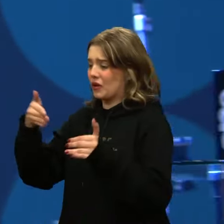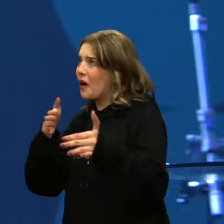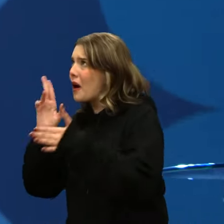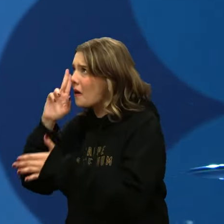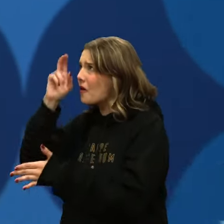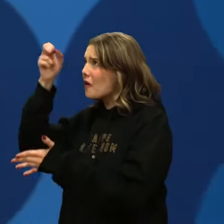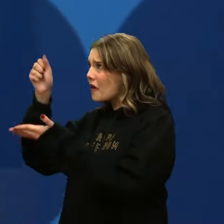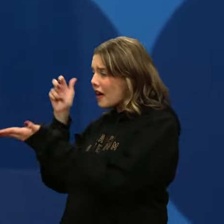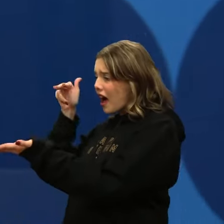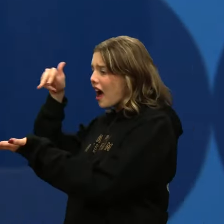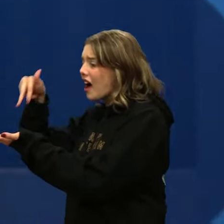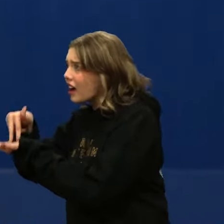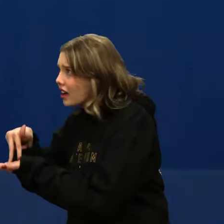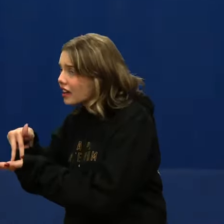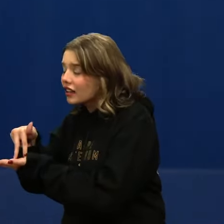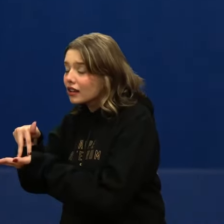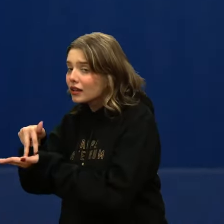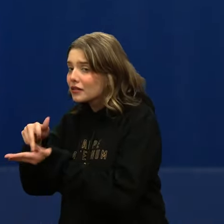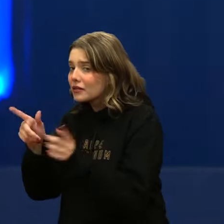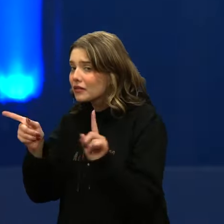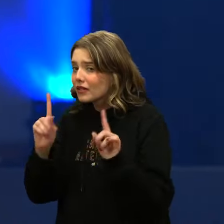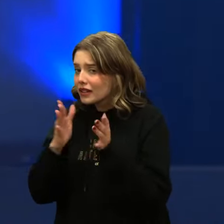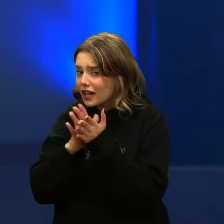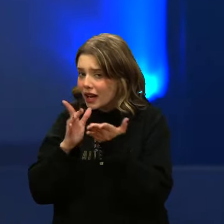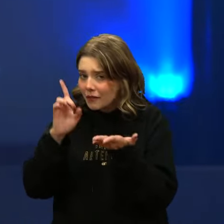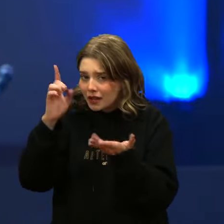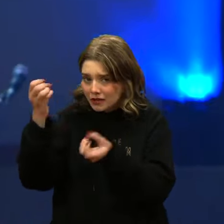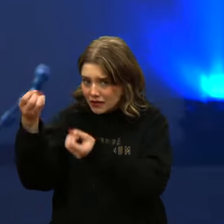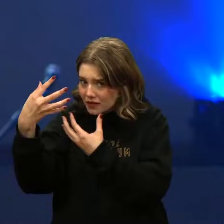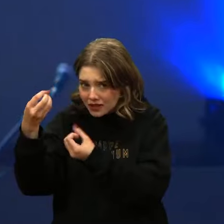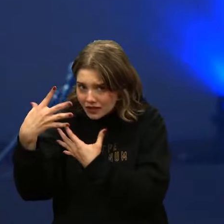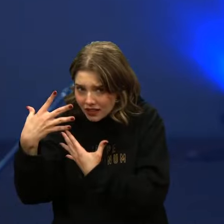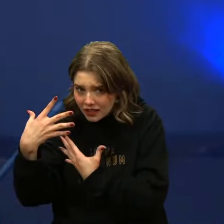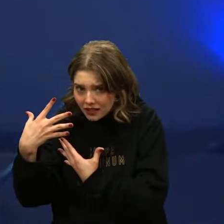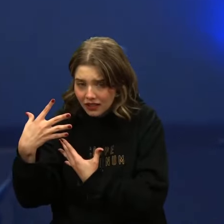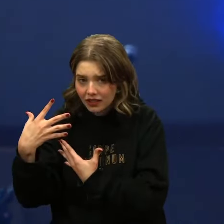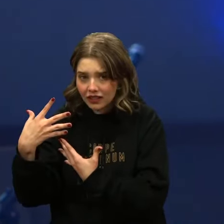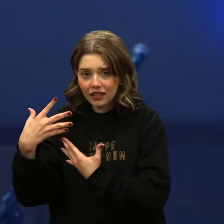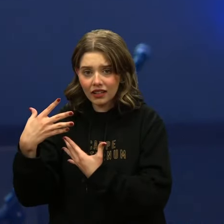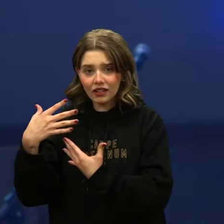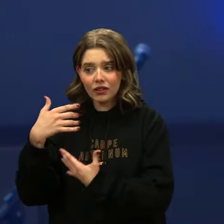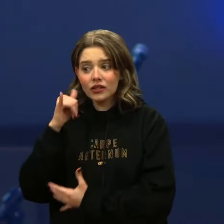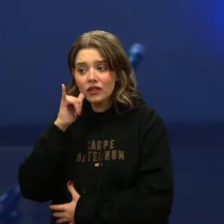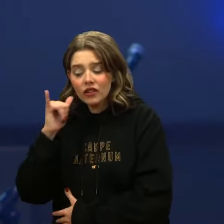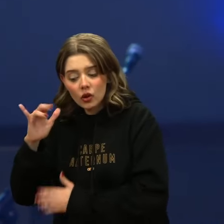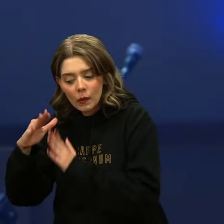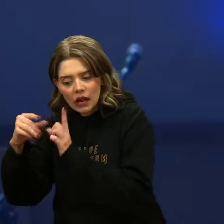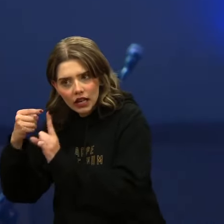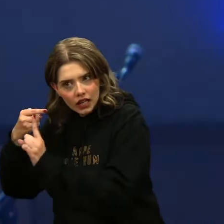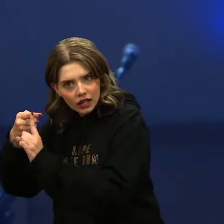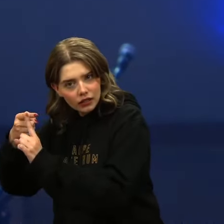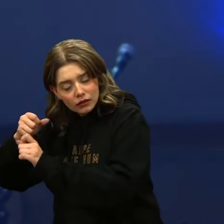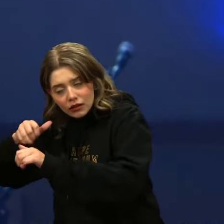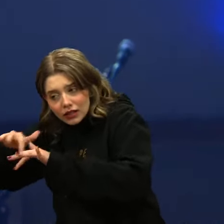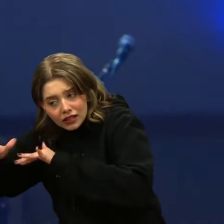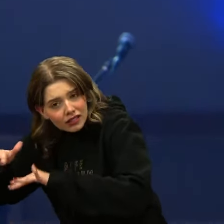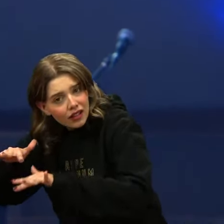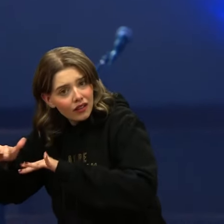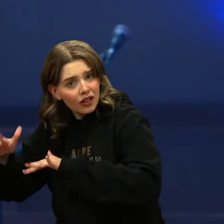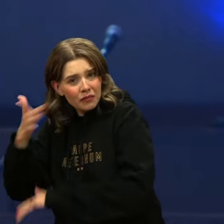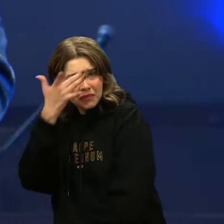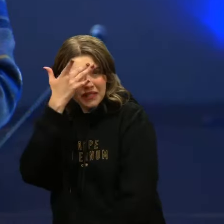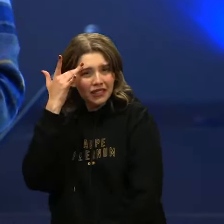vida. Mas não é isso que a Bíblia está ensinando. Nós estamos falando sobre uma igreja instável, sobre pessoas que